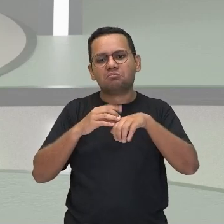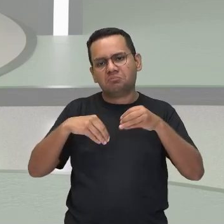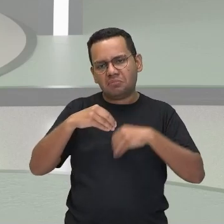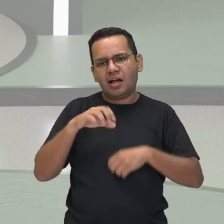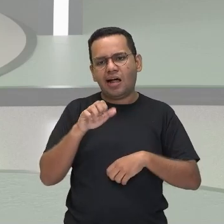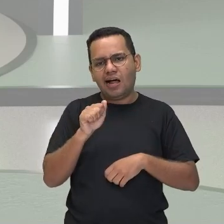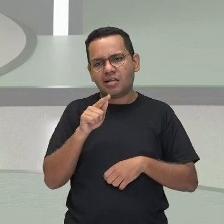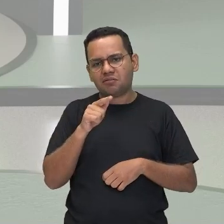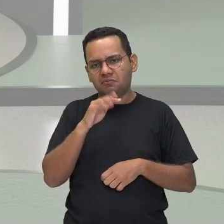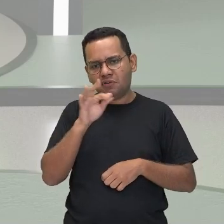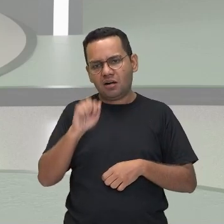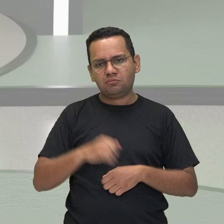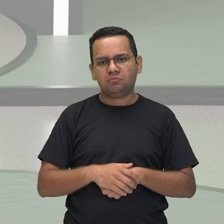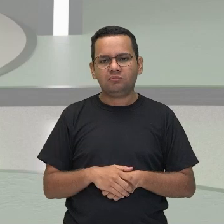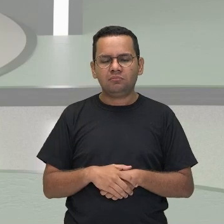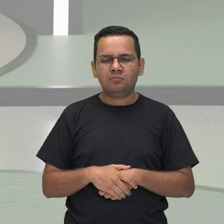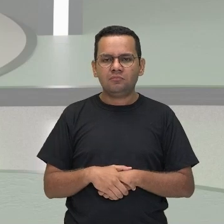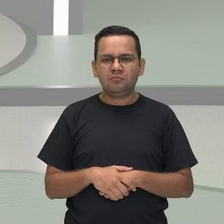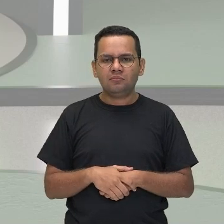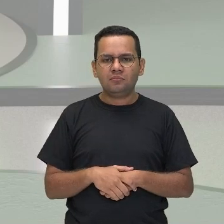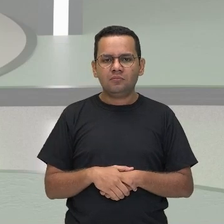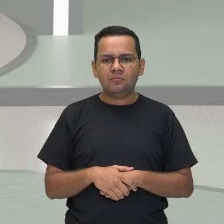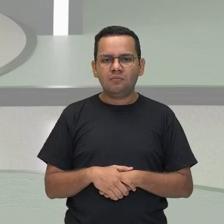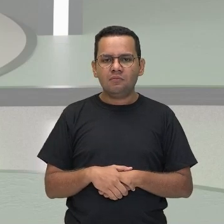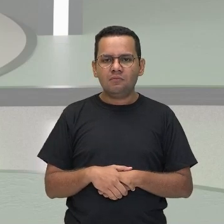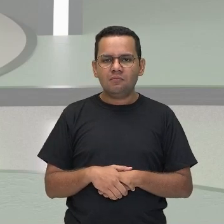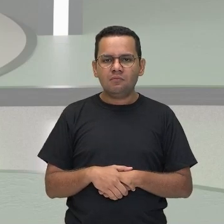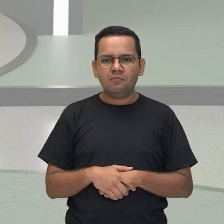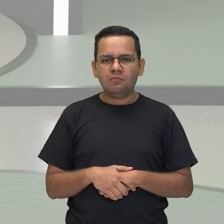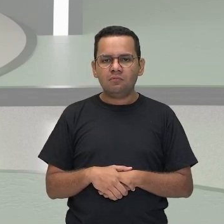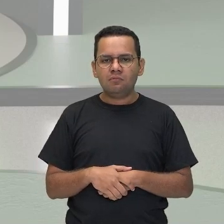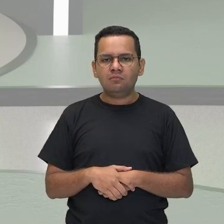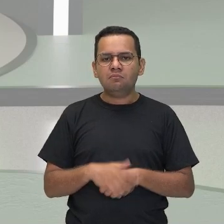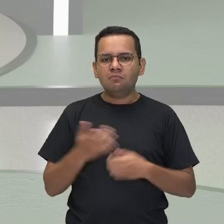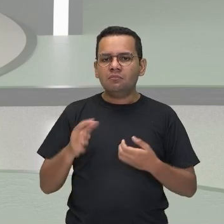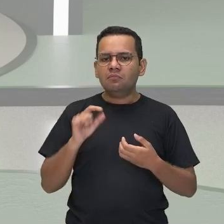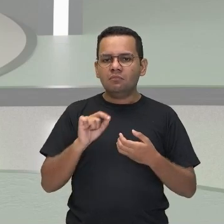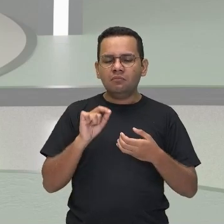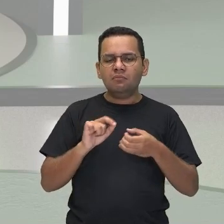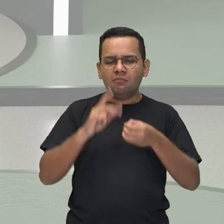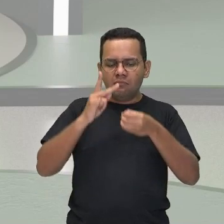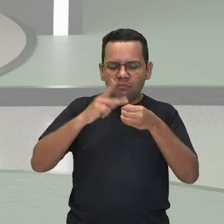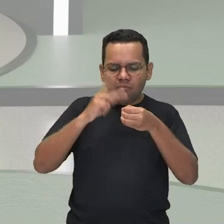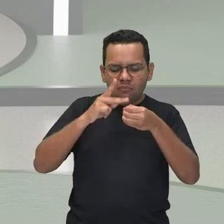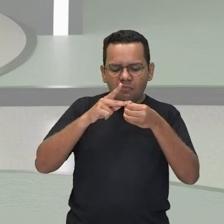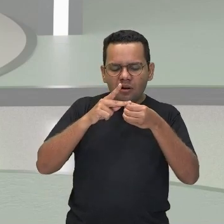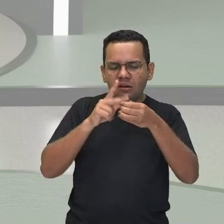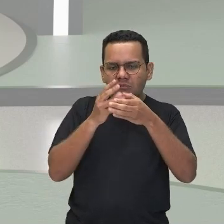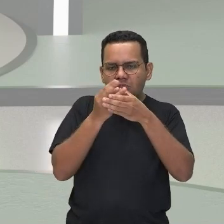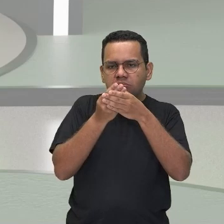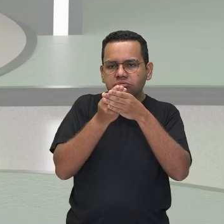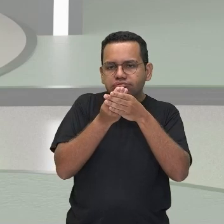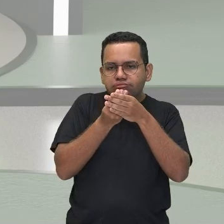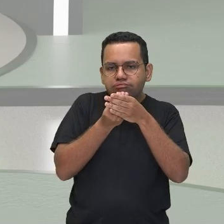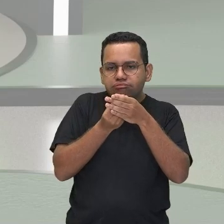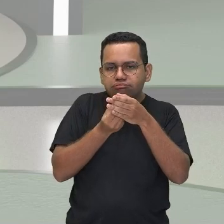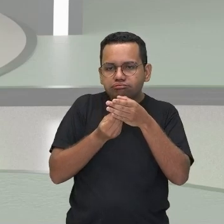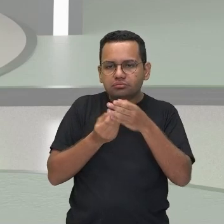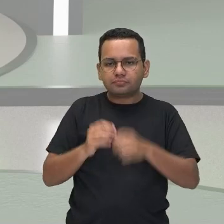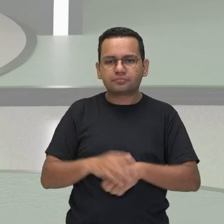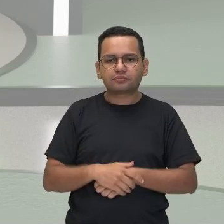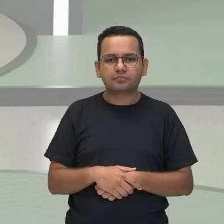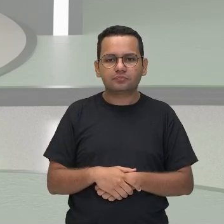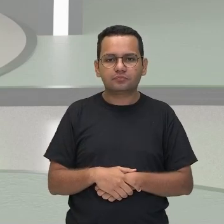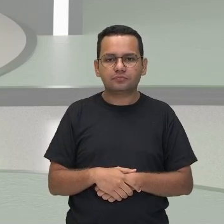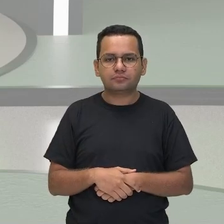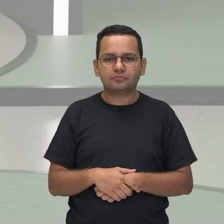a partir lá dos trabalhos com o petróleo, do refino do petróleo. Então, acontece assim, os elementos que